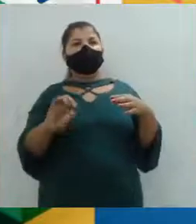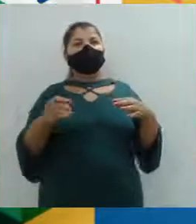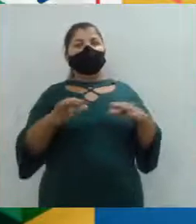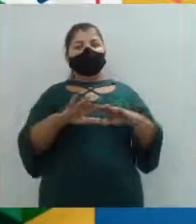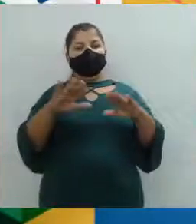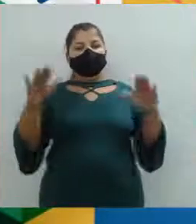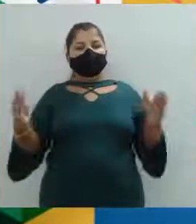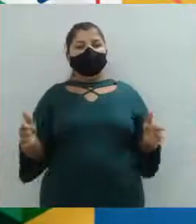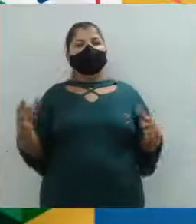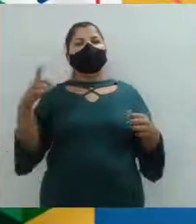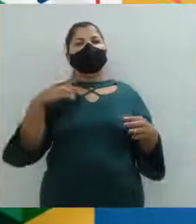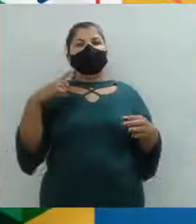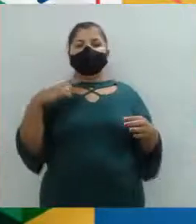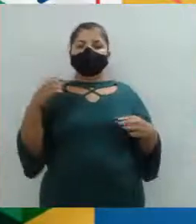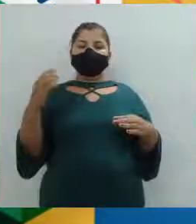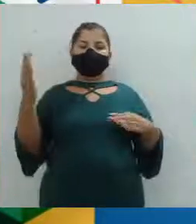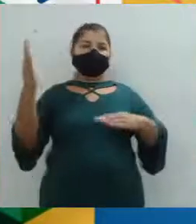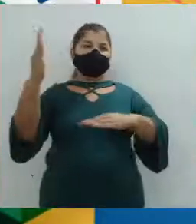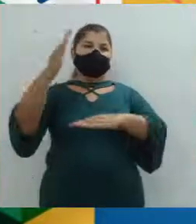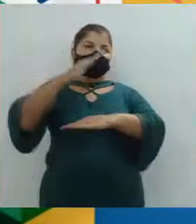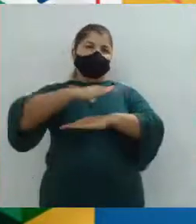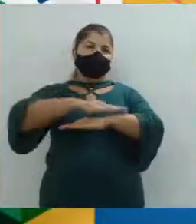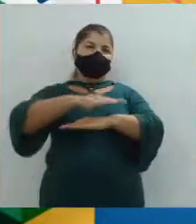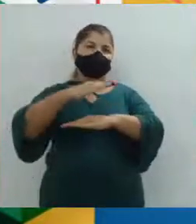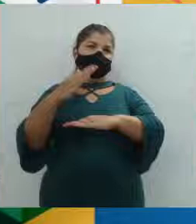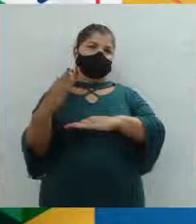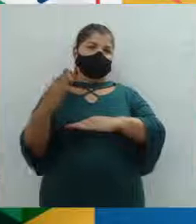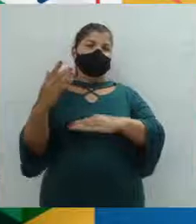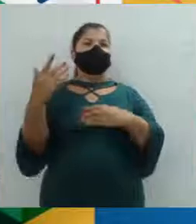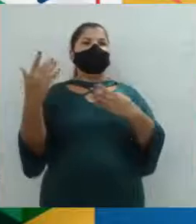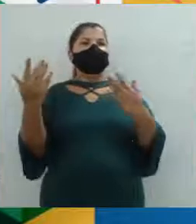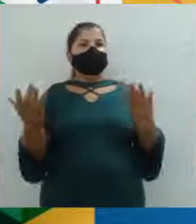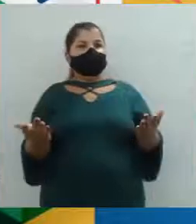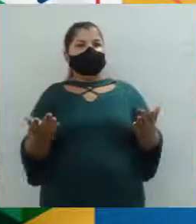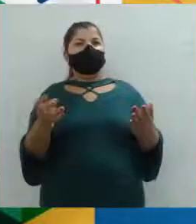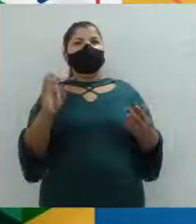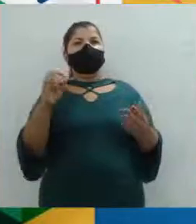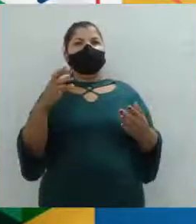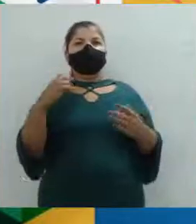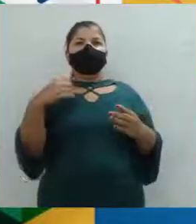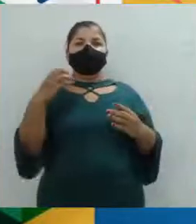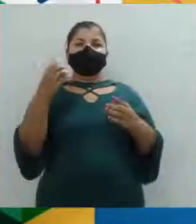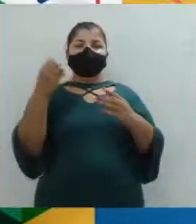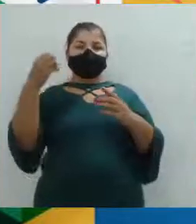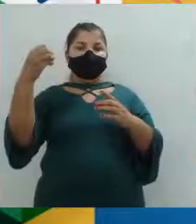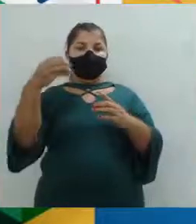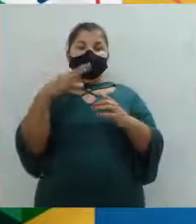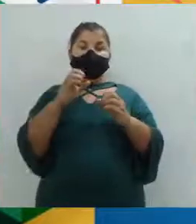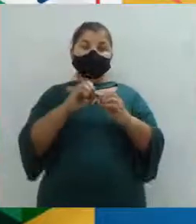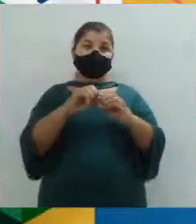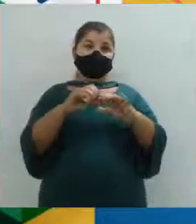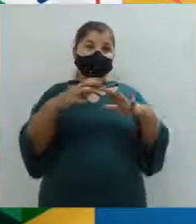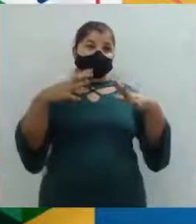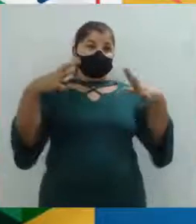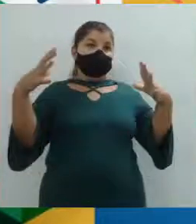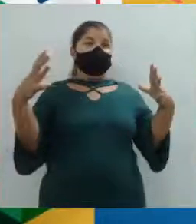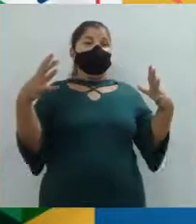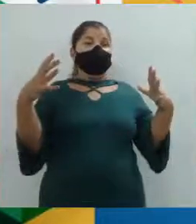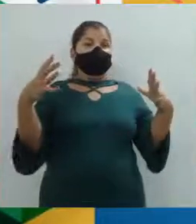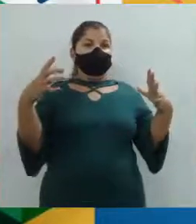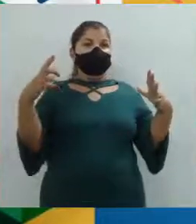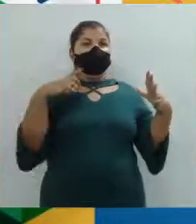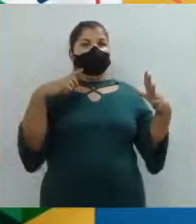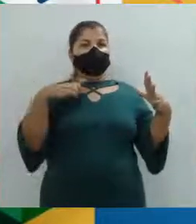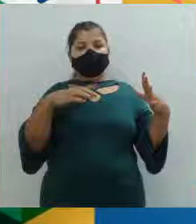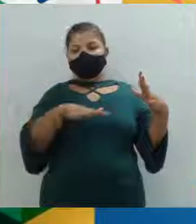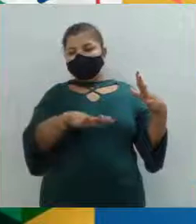tem, a gente tem a sombra, e depois a gente tem a luz refletida. Em seguida a gente tem a